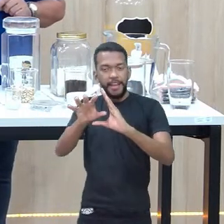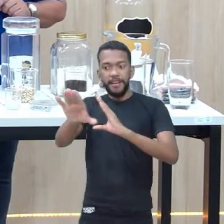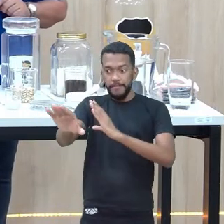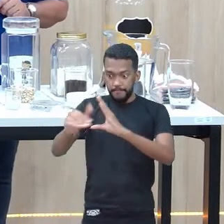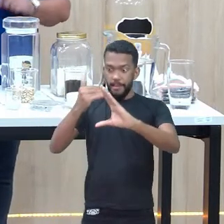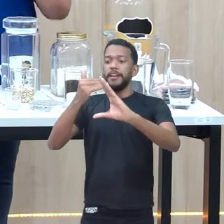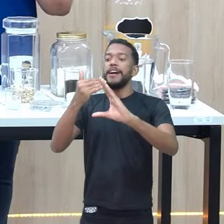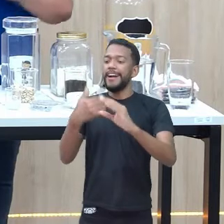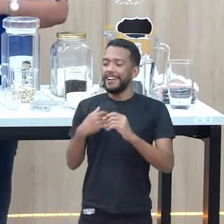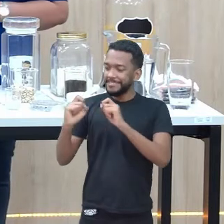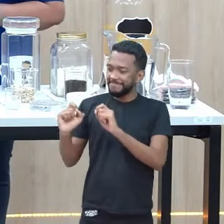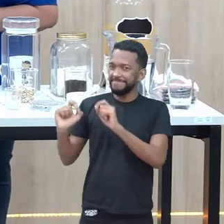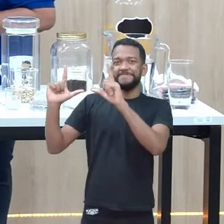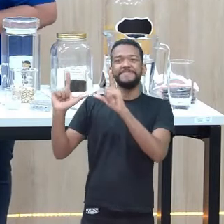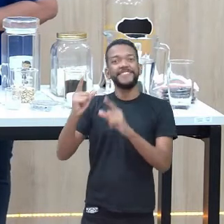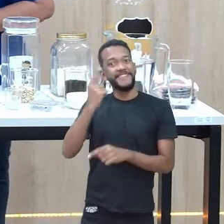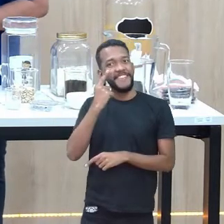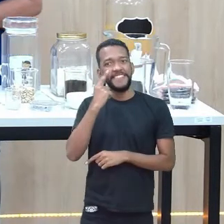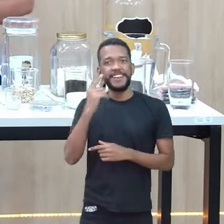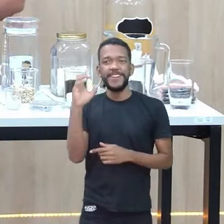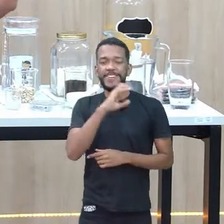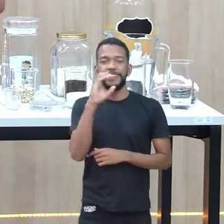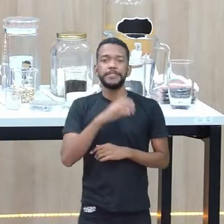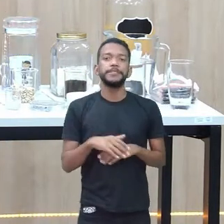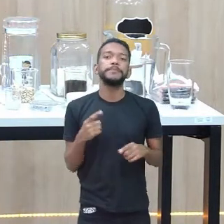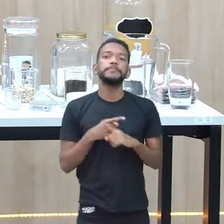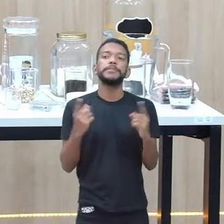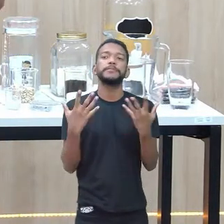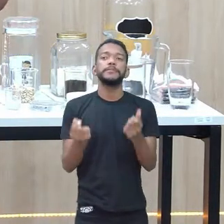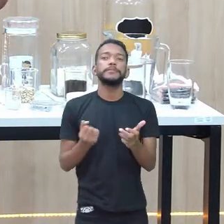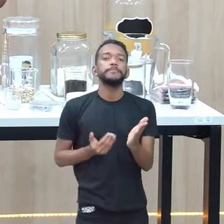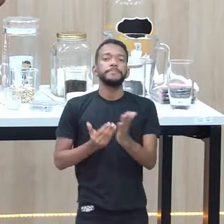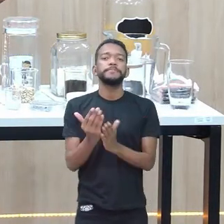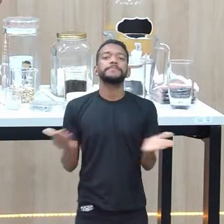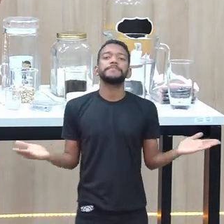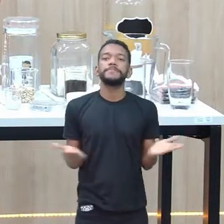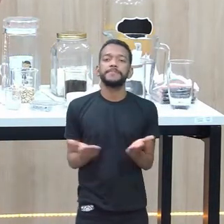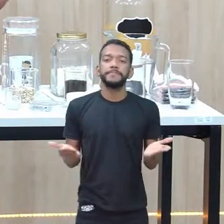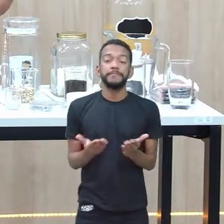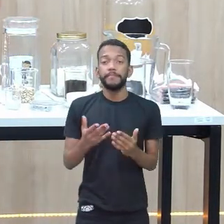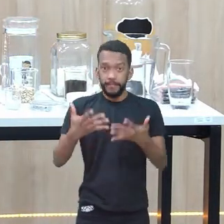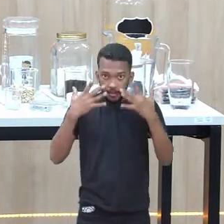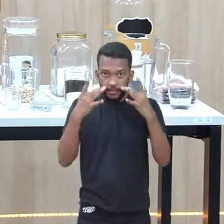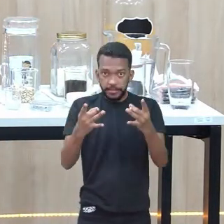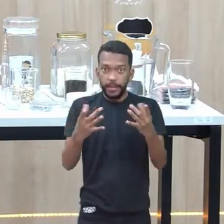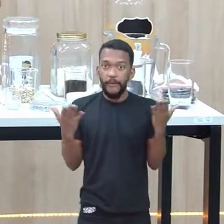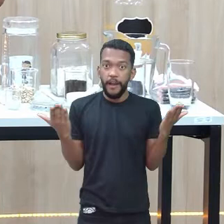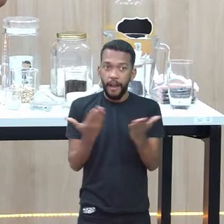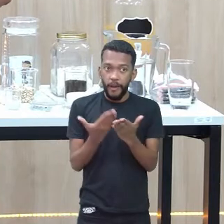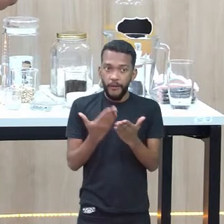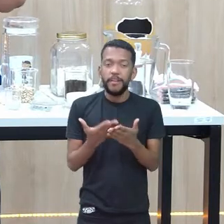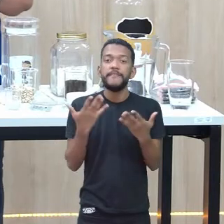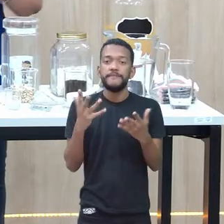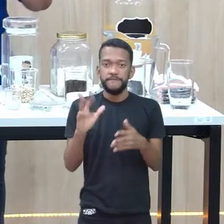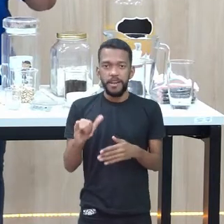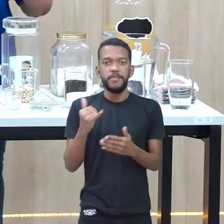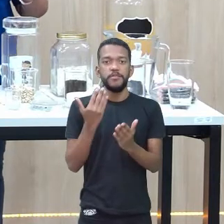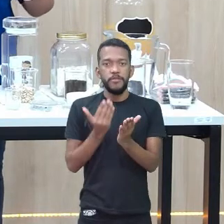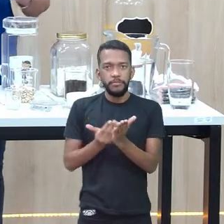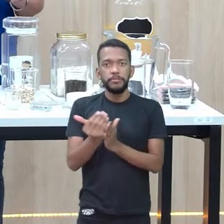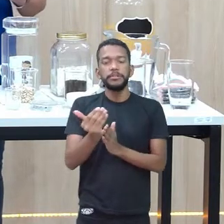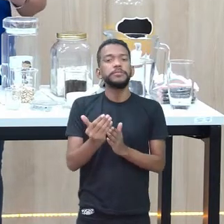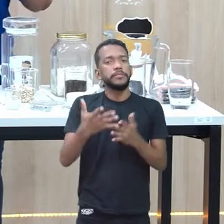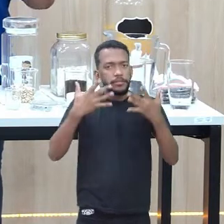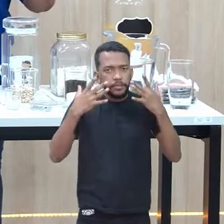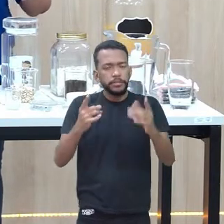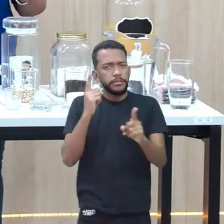vocês aqui. Mas vamos lá. Vamos começar a nossa aula. Atenção, a aula vai começar. É hora da gente encontrar o melhor